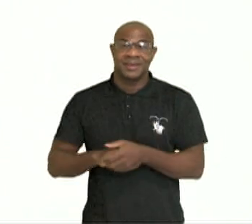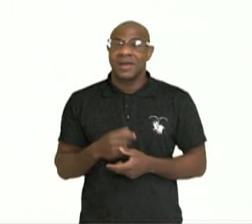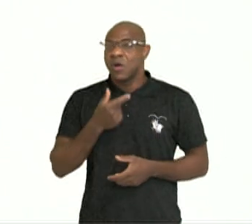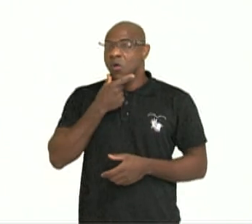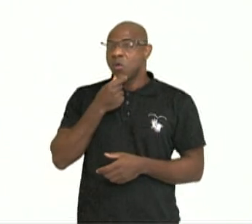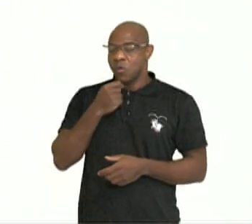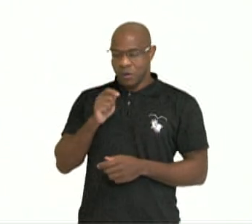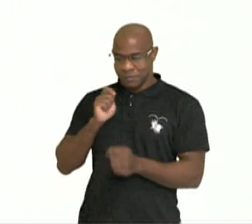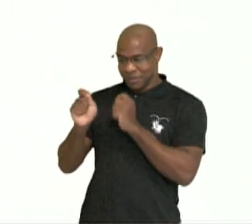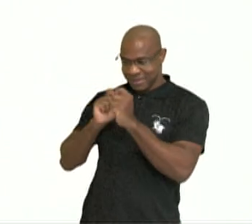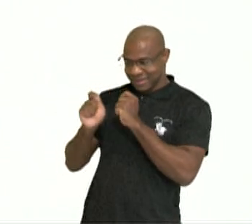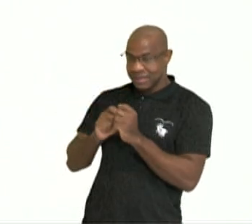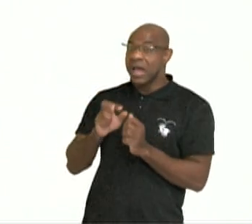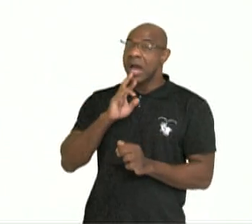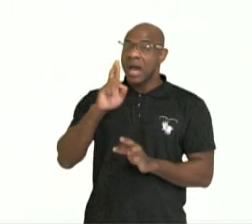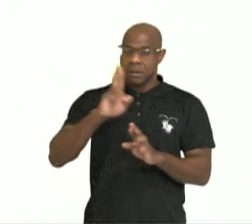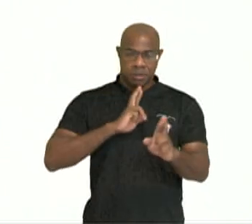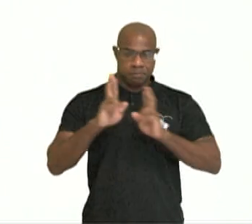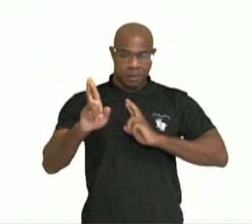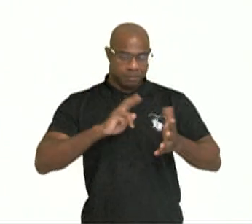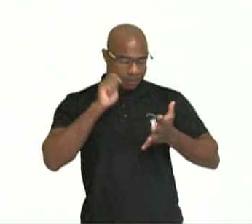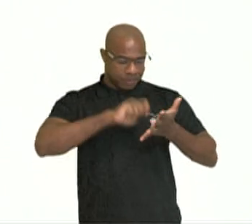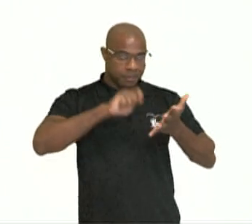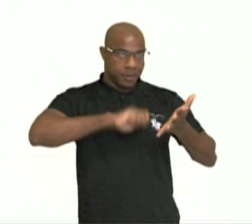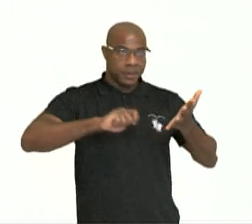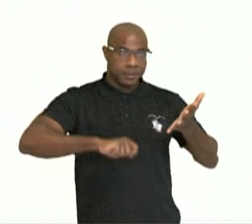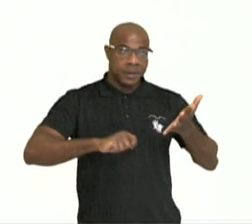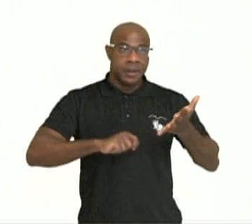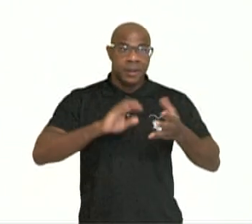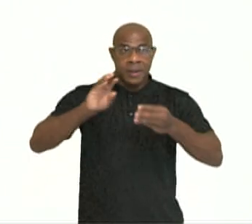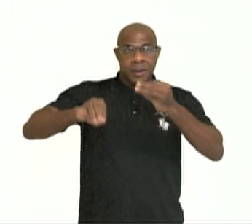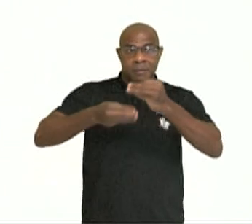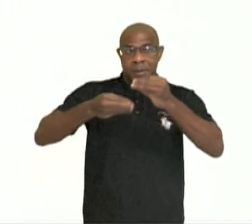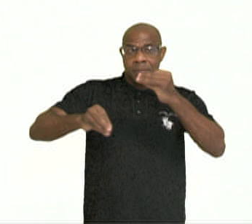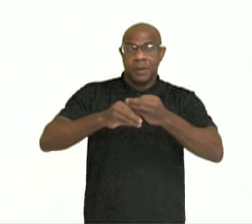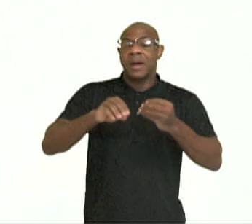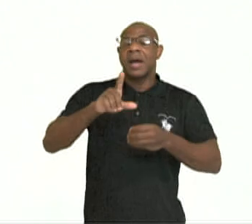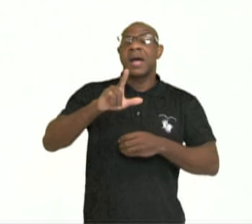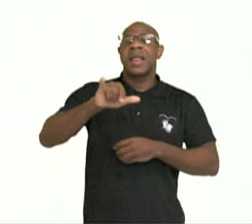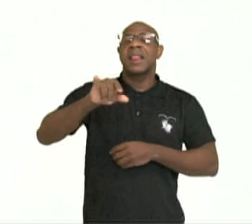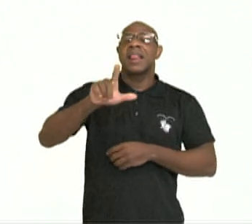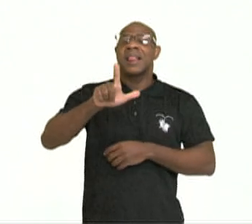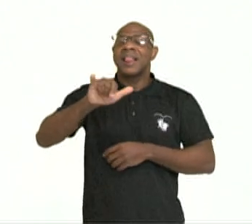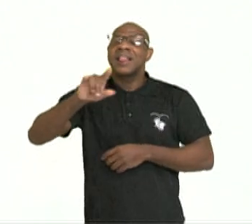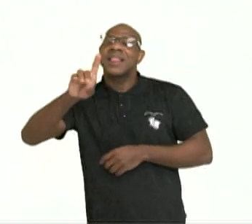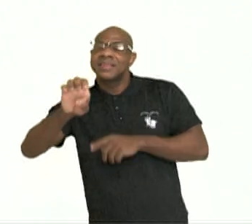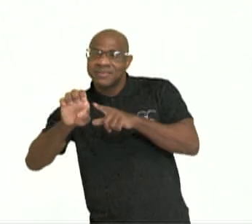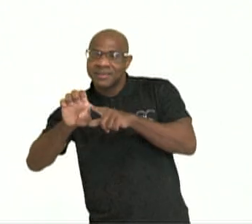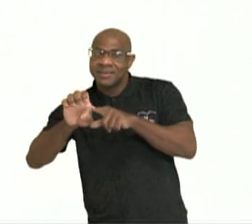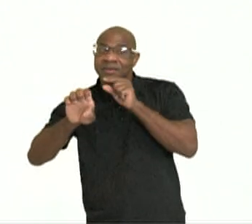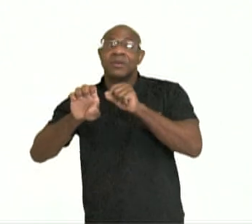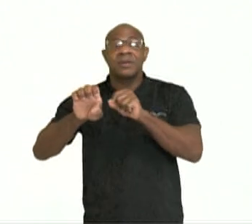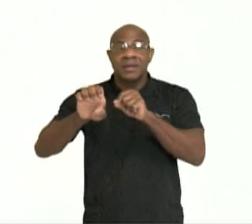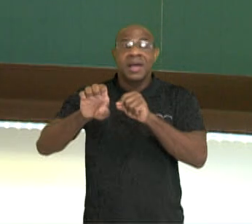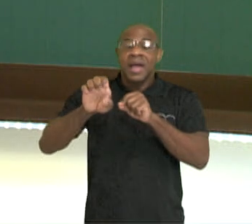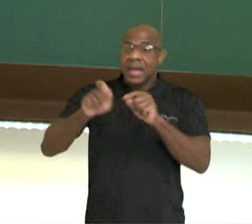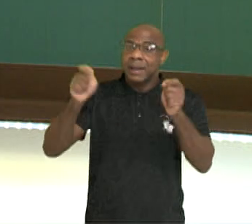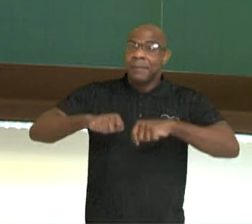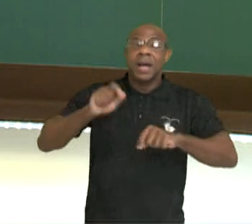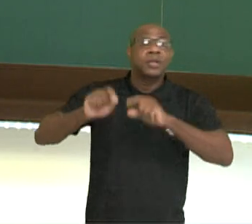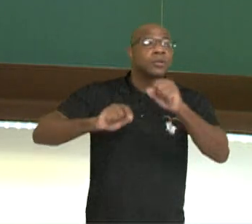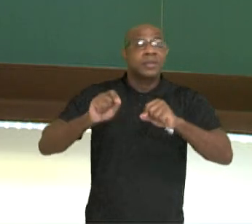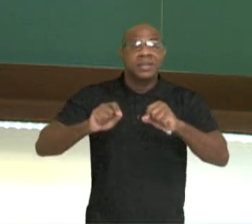né, responde essas questões aqui, ele preencheu o lead e esse lead é capaz de já,